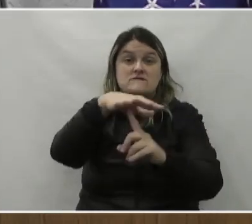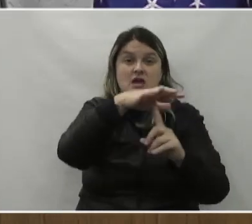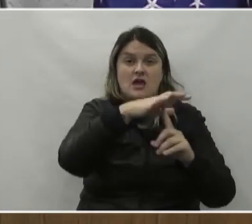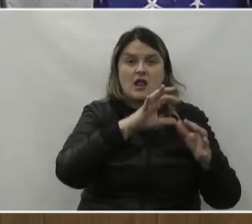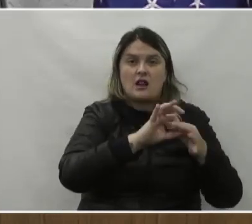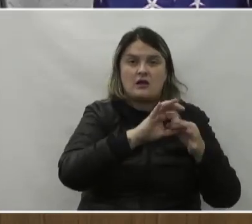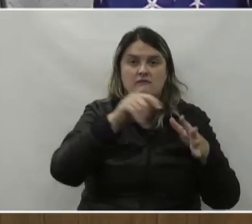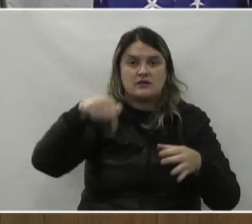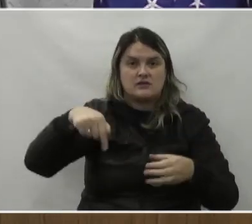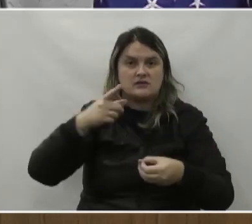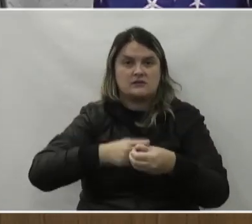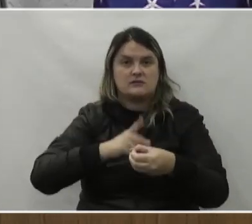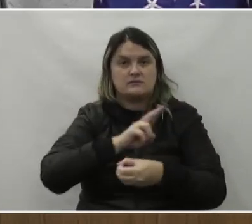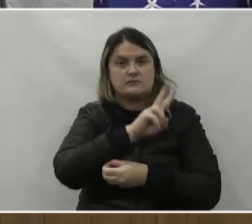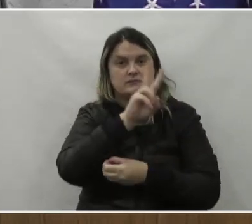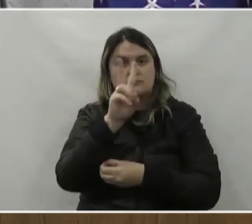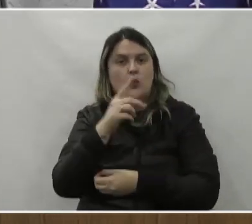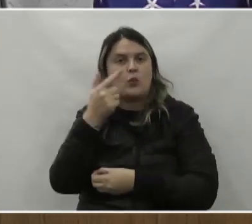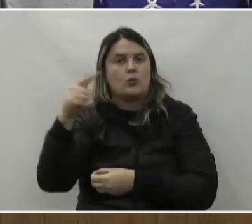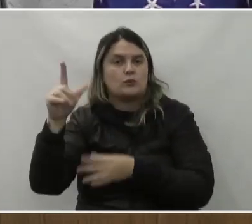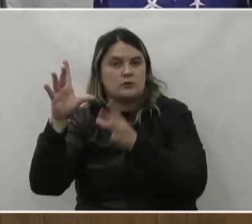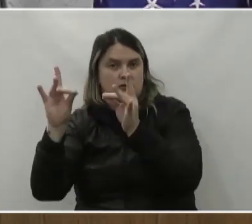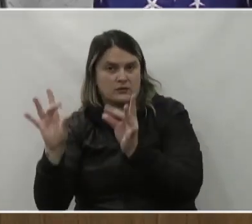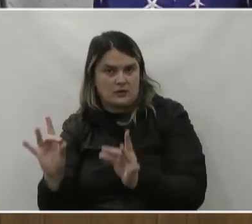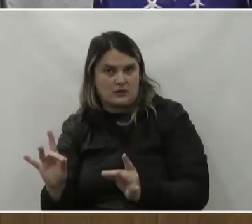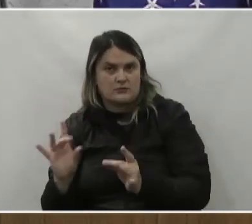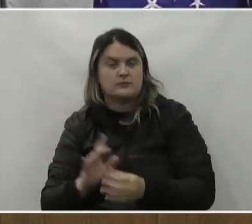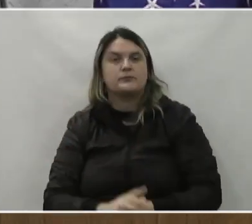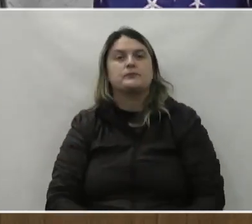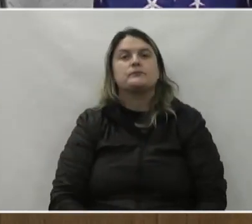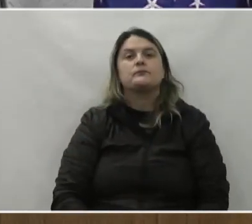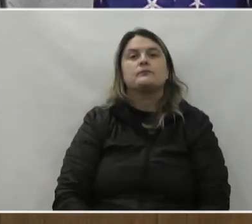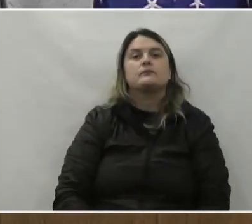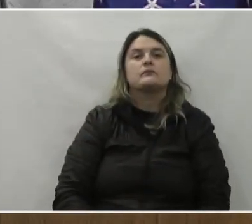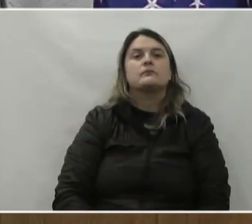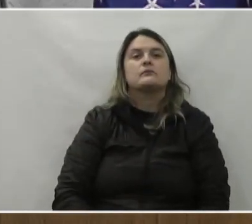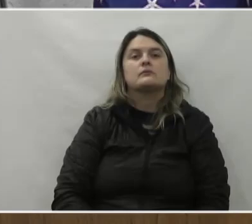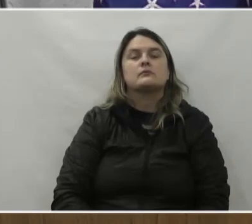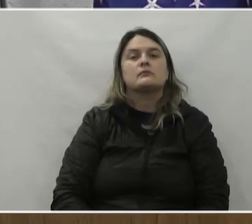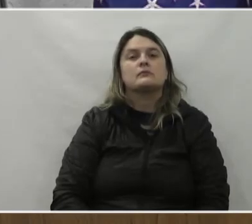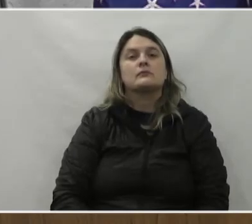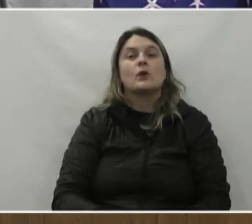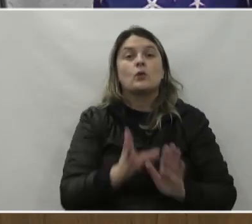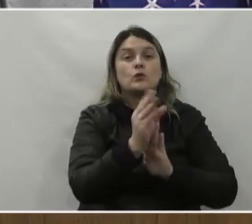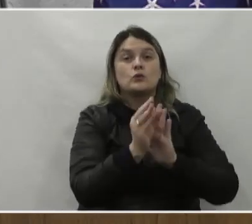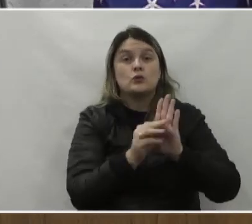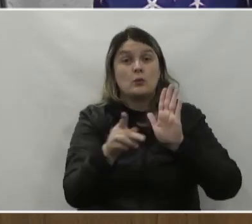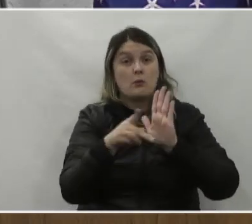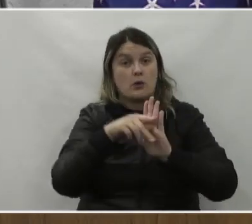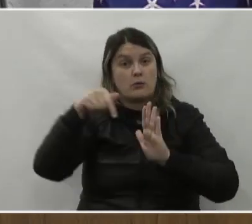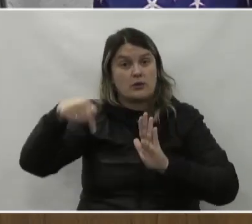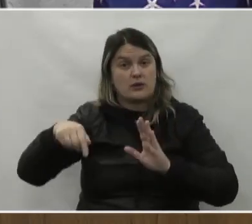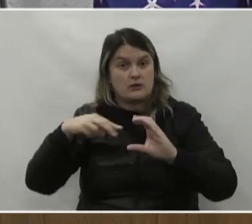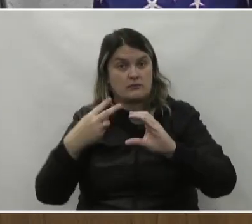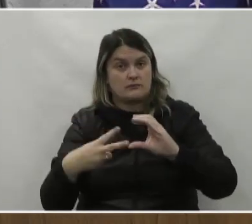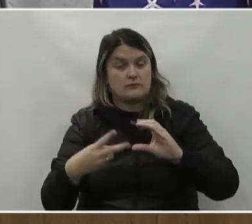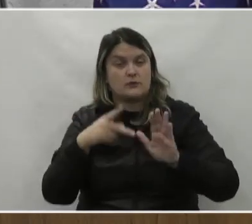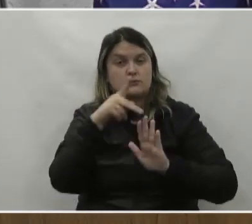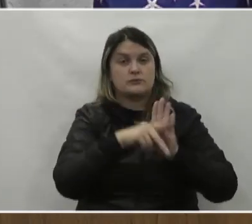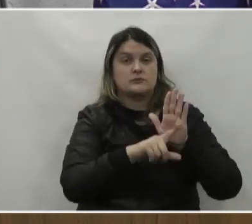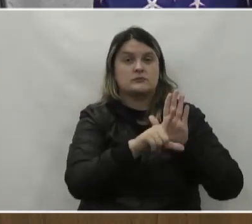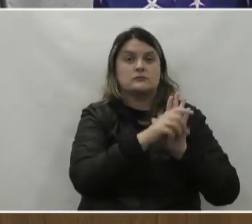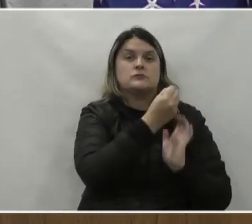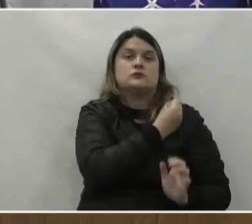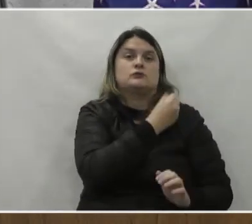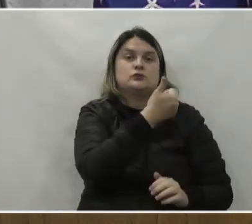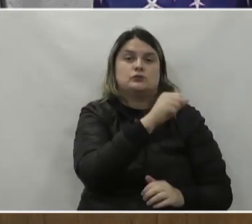no município de União da Vitória e da outras providências. Matéria do Legislativo, projeto de lei de número